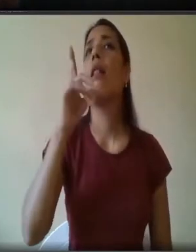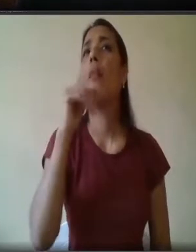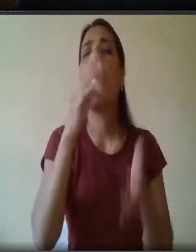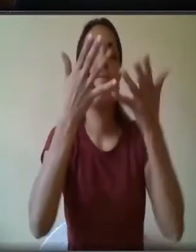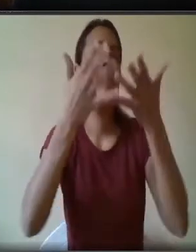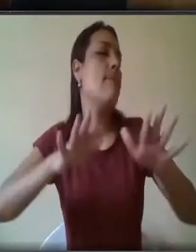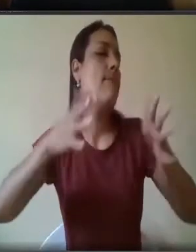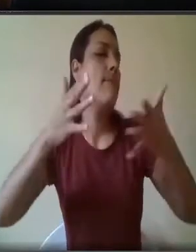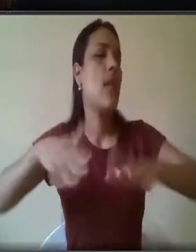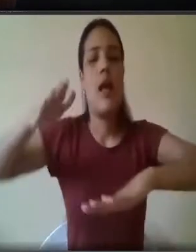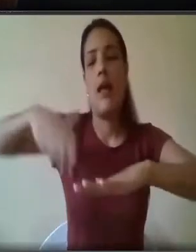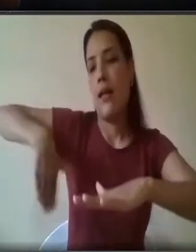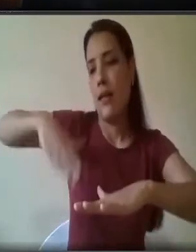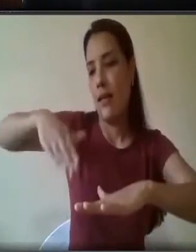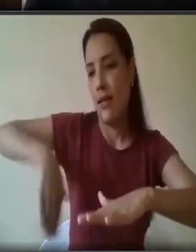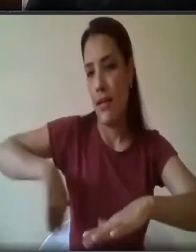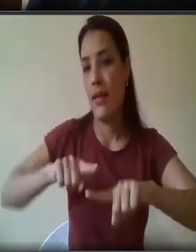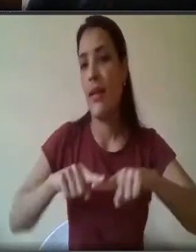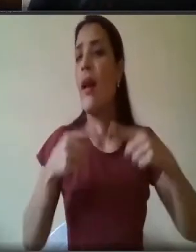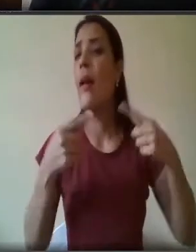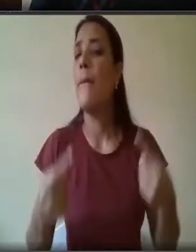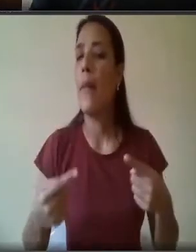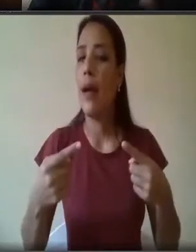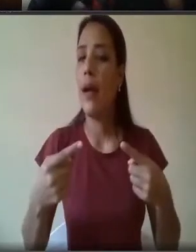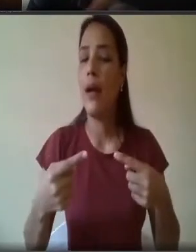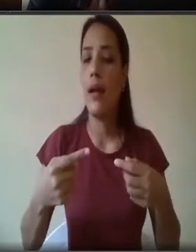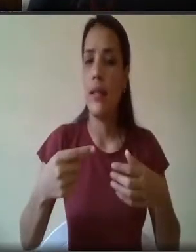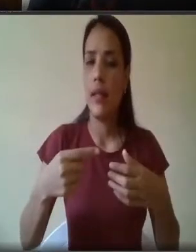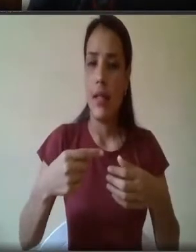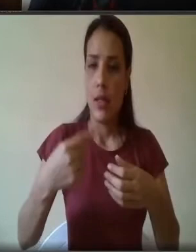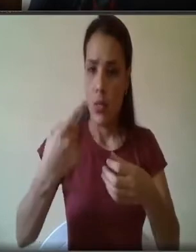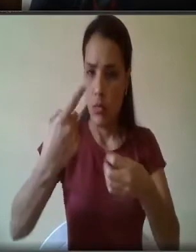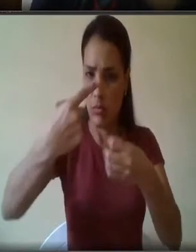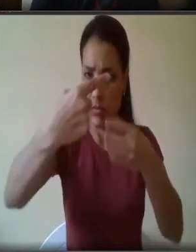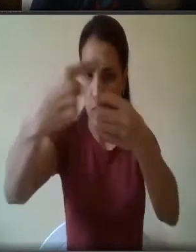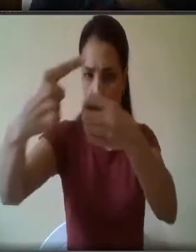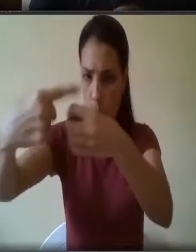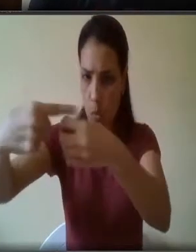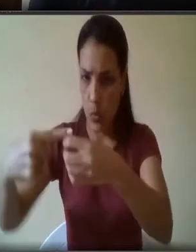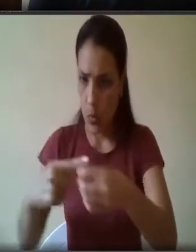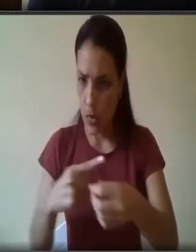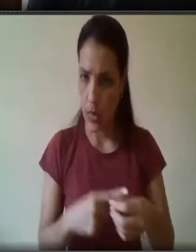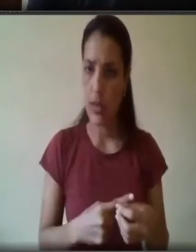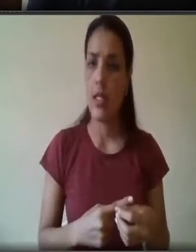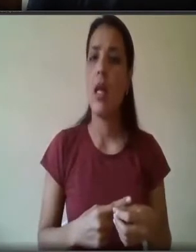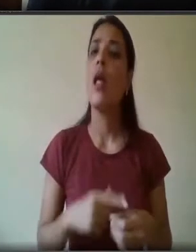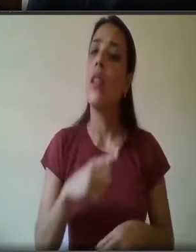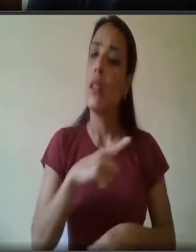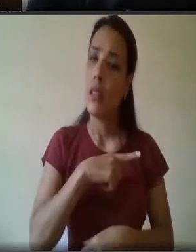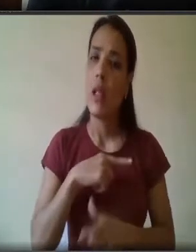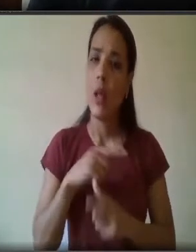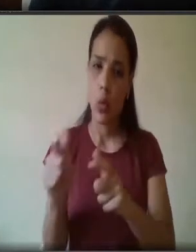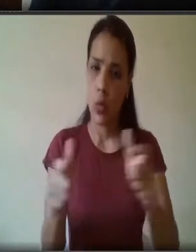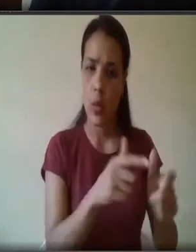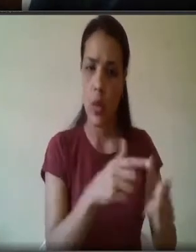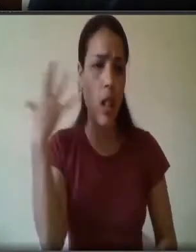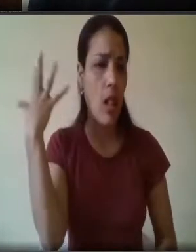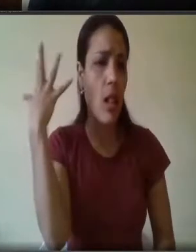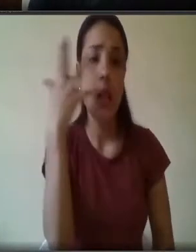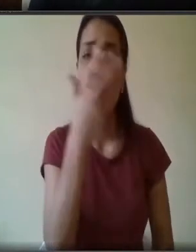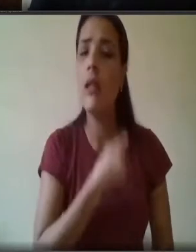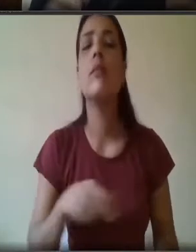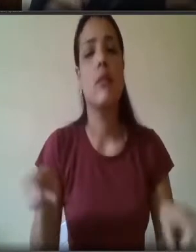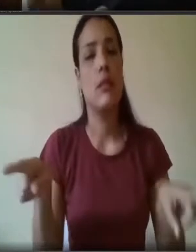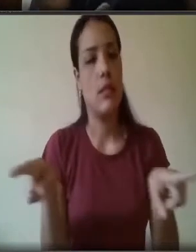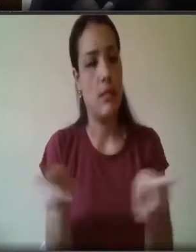do Nordeste brasileiro, pessoal, no interior dele. E acontece um fenômeno chamado pediplanação. Eu não coloquei